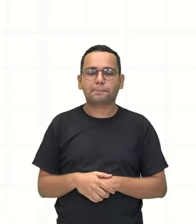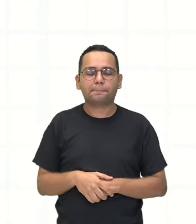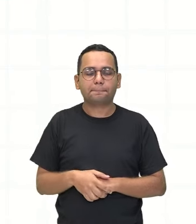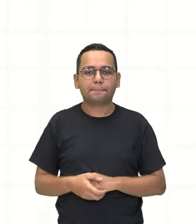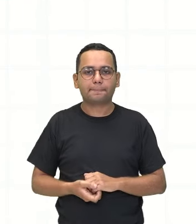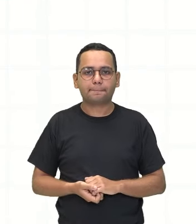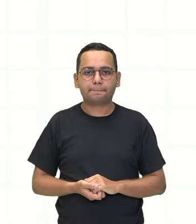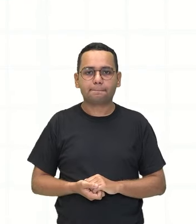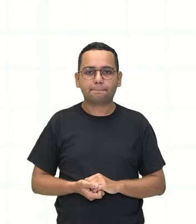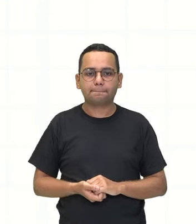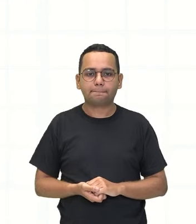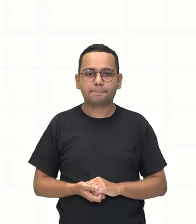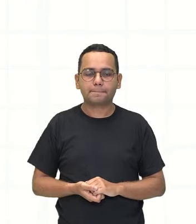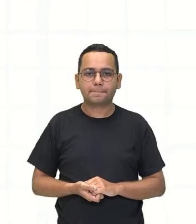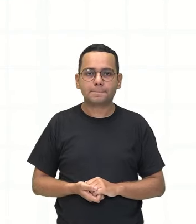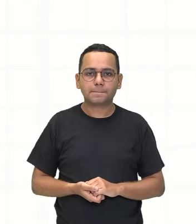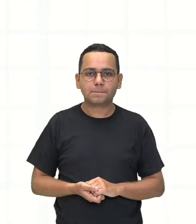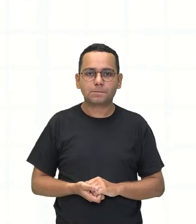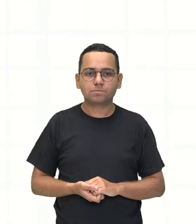dando quantidades.